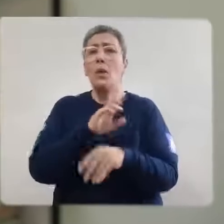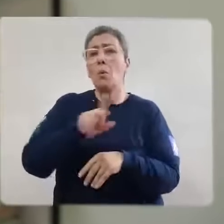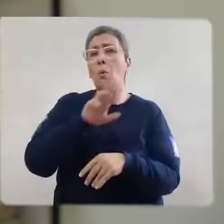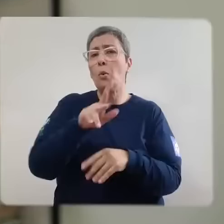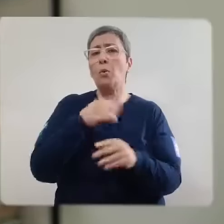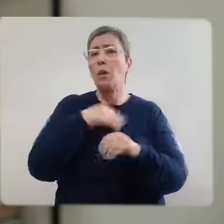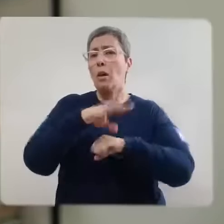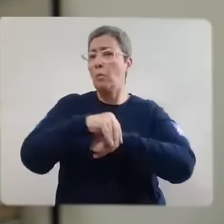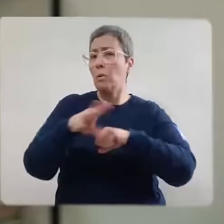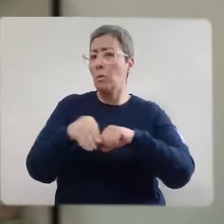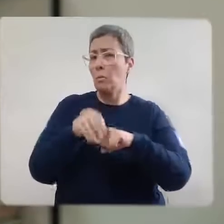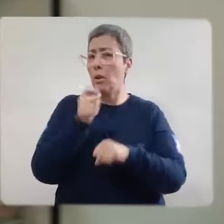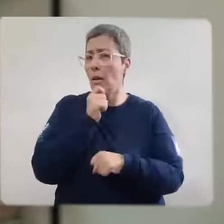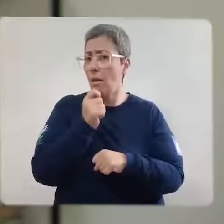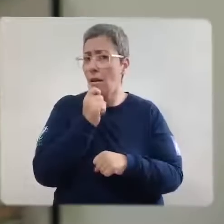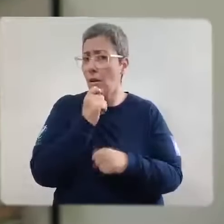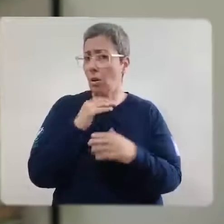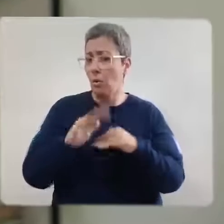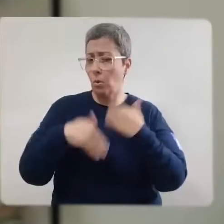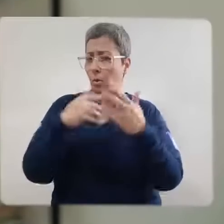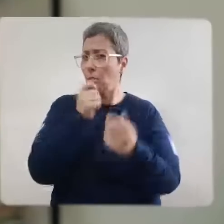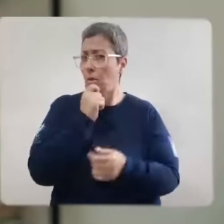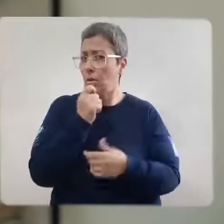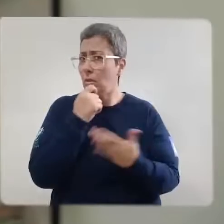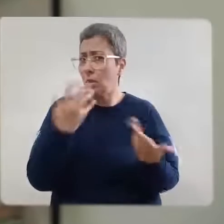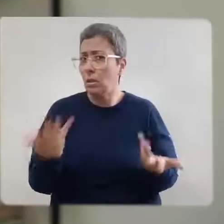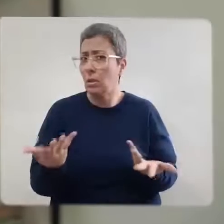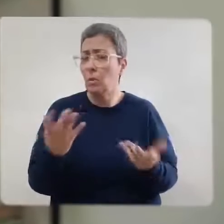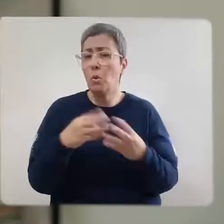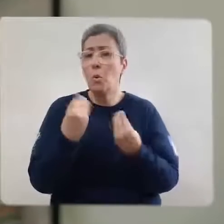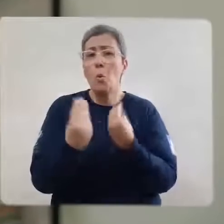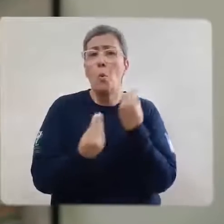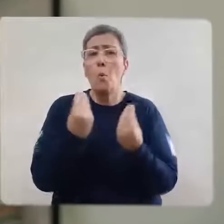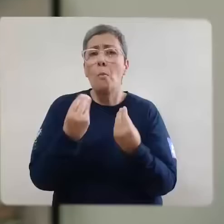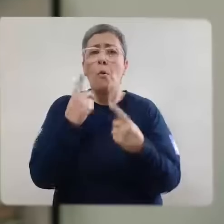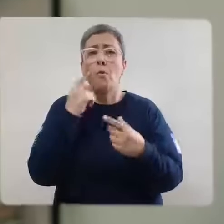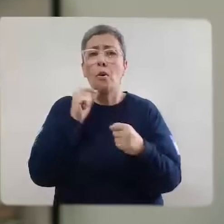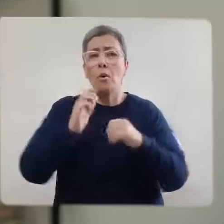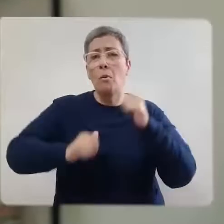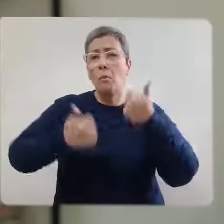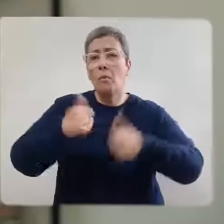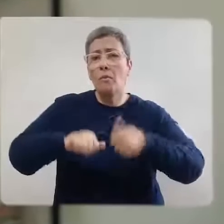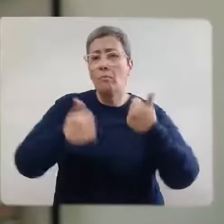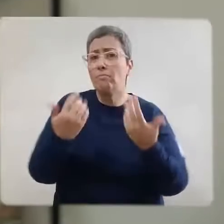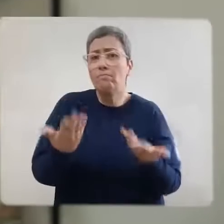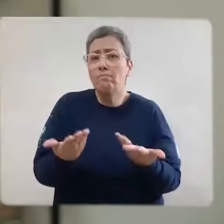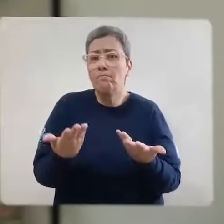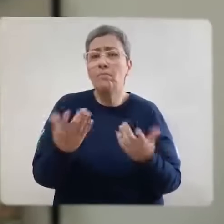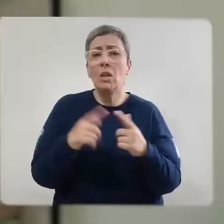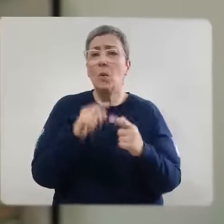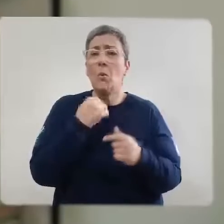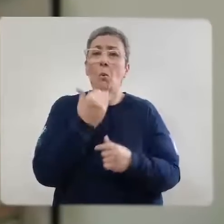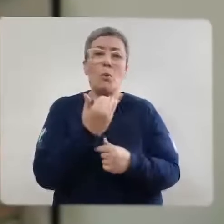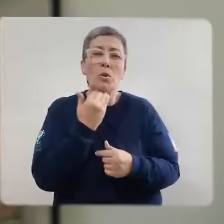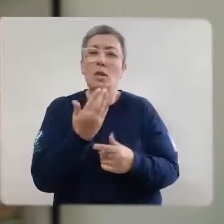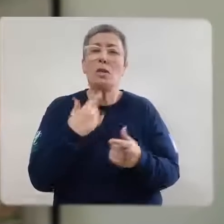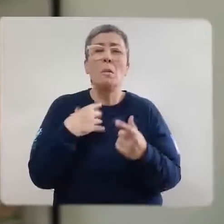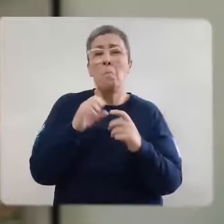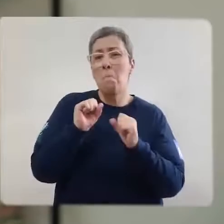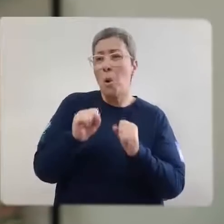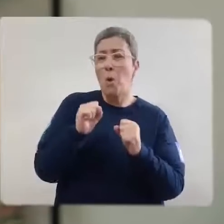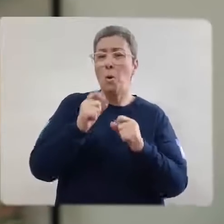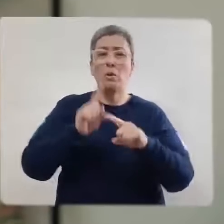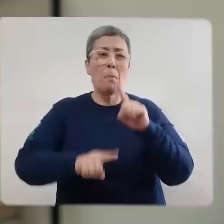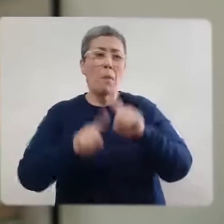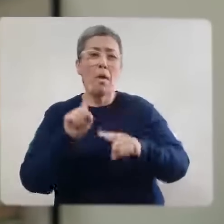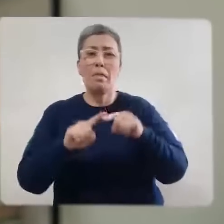que ele não tem esse repertório ainda, que ele não desenvolveu ainda, né? De que forma você fez essa avaliação? Então não adianta, você pode